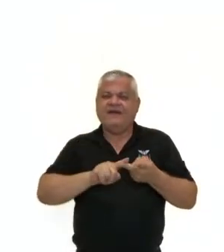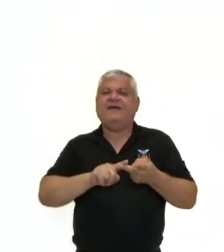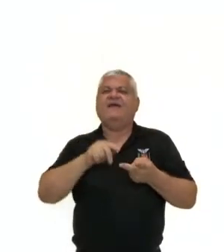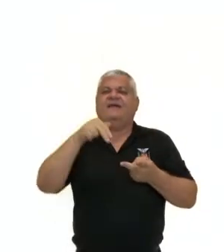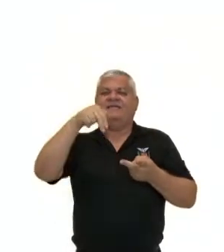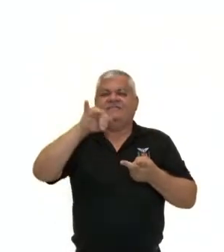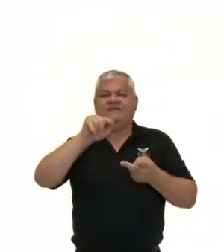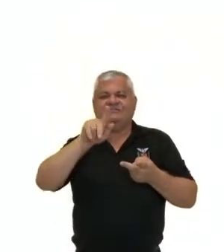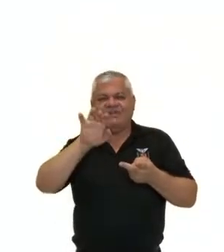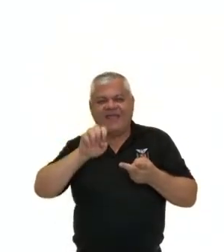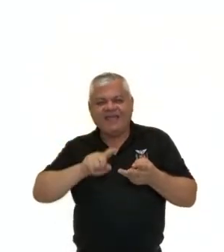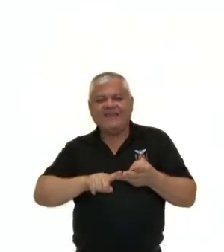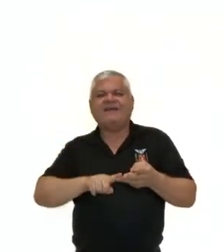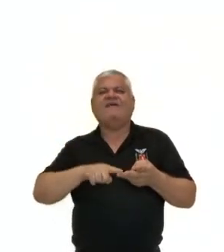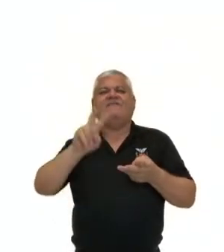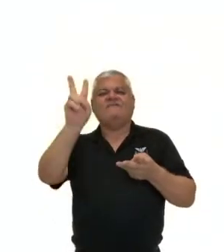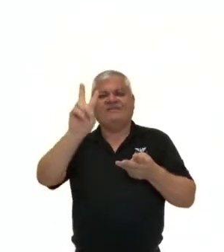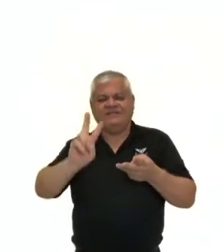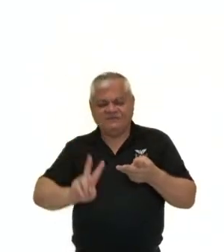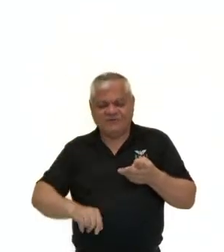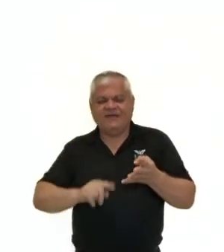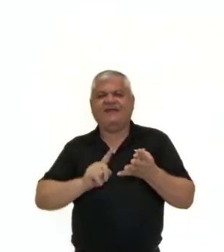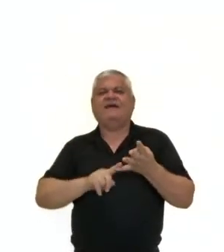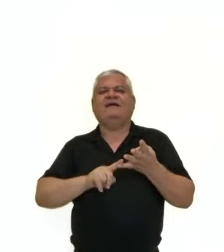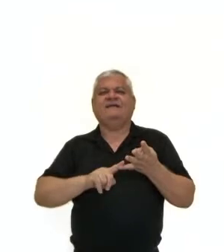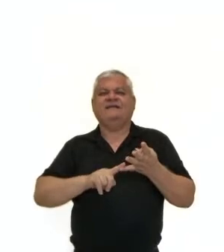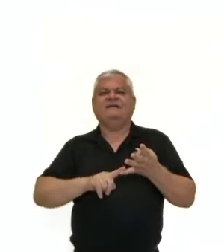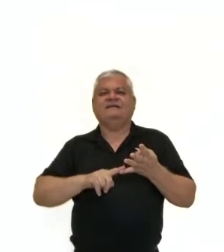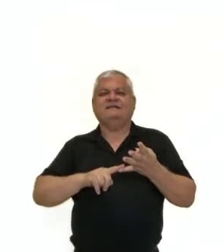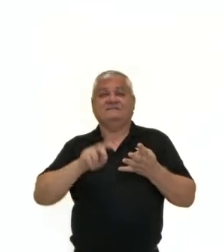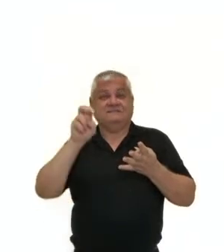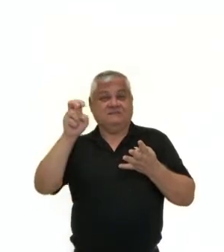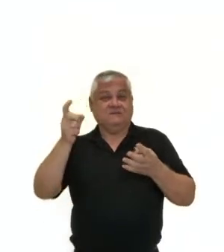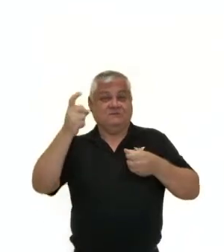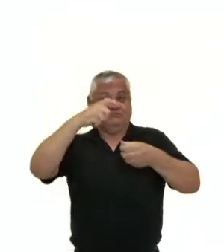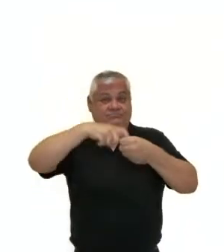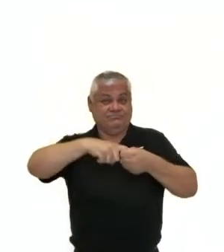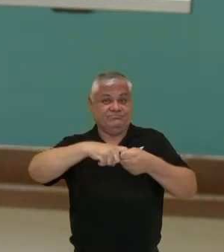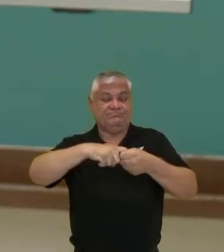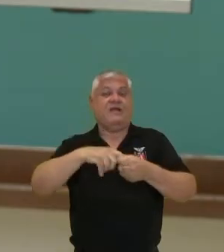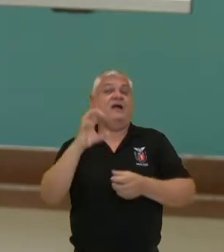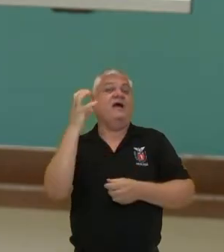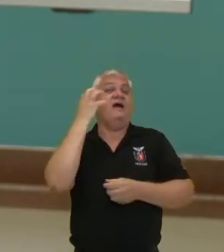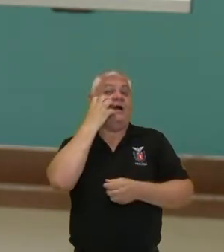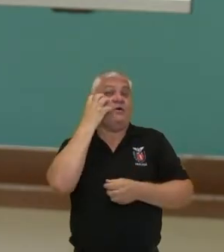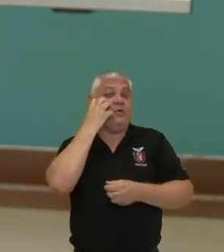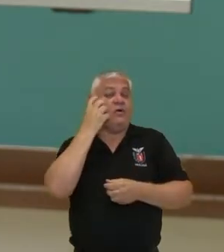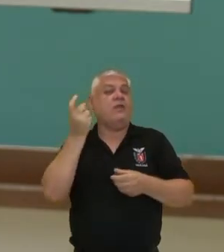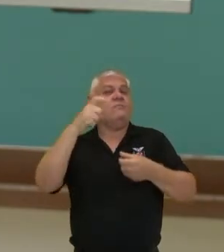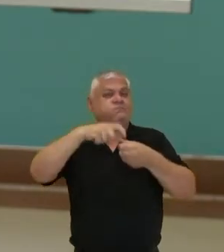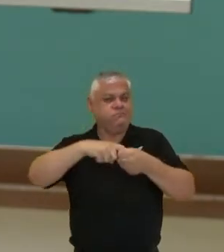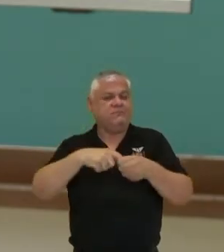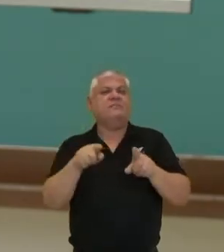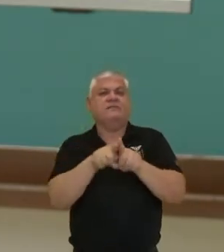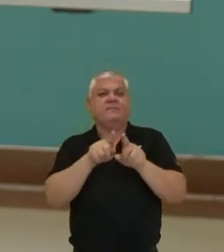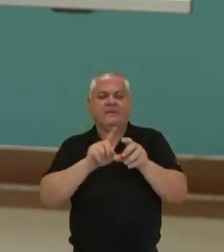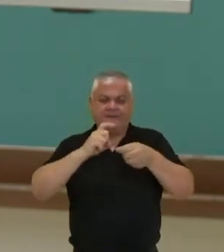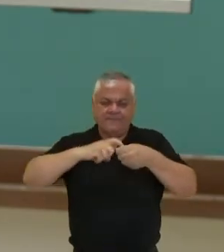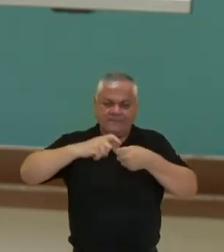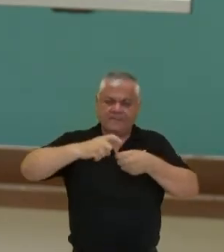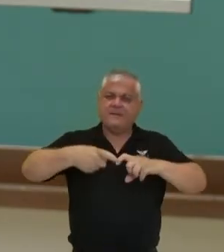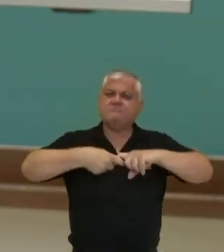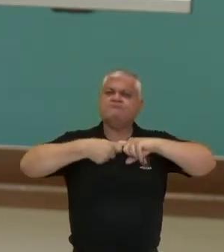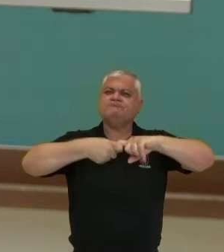Indonésia Venezuela na verdade a nós temos Angola também fazendo parte